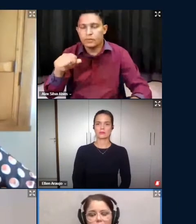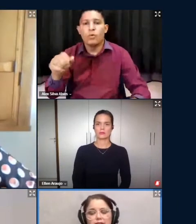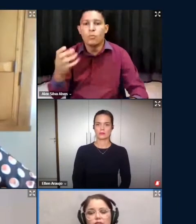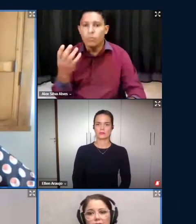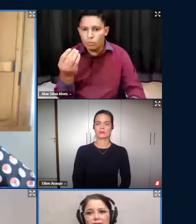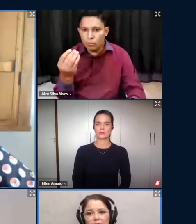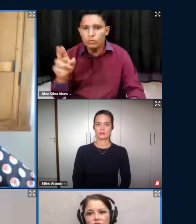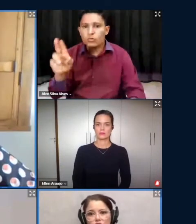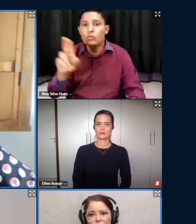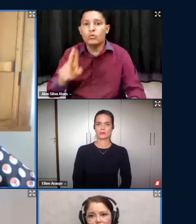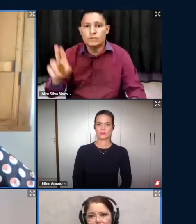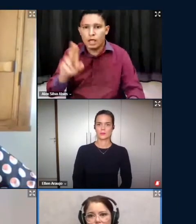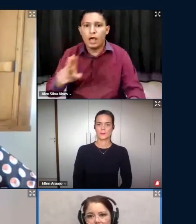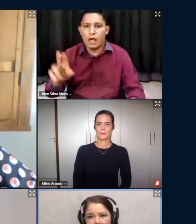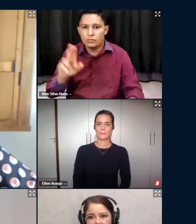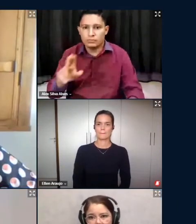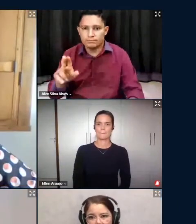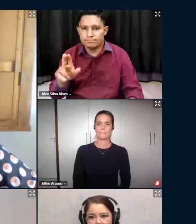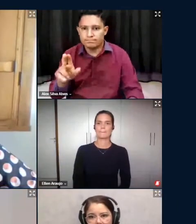mesmo, é utilizado bastante.